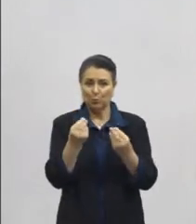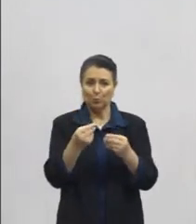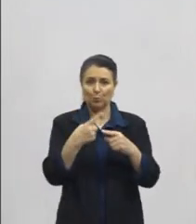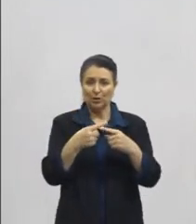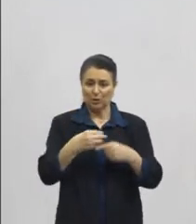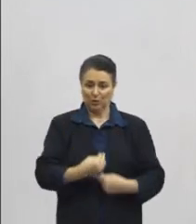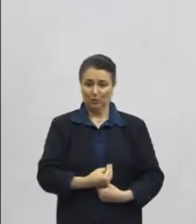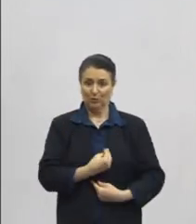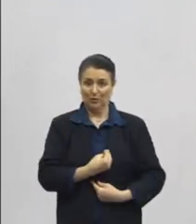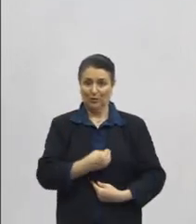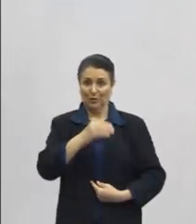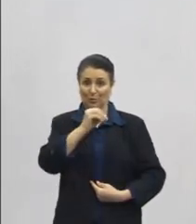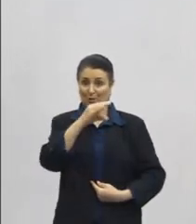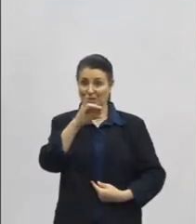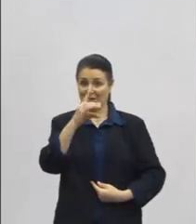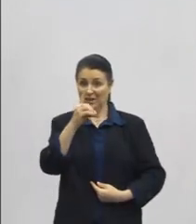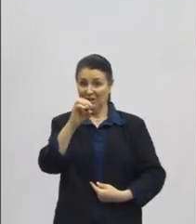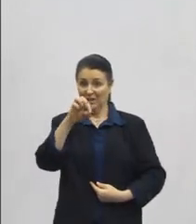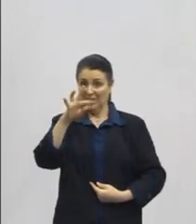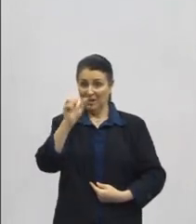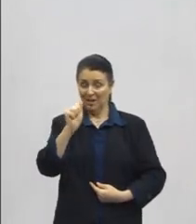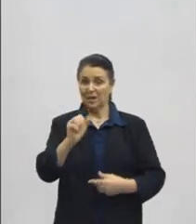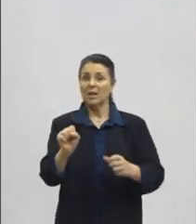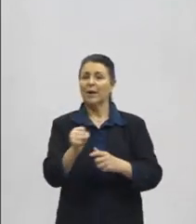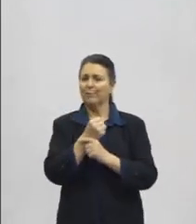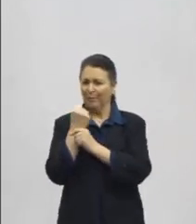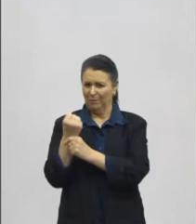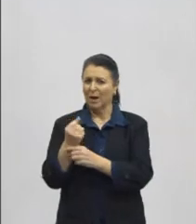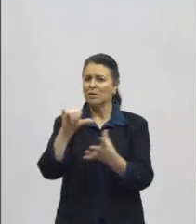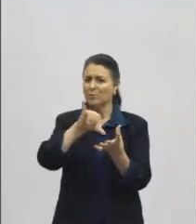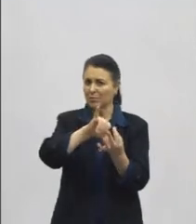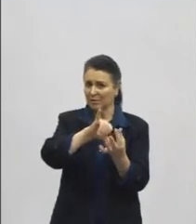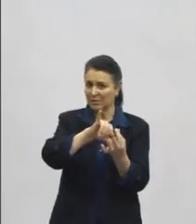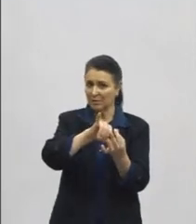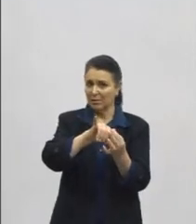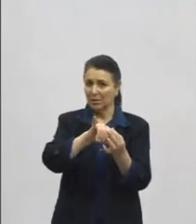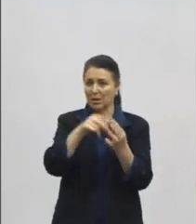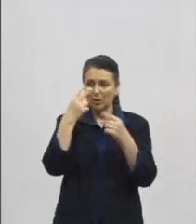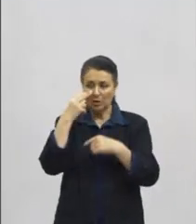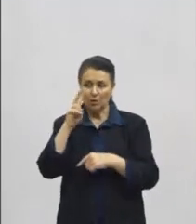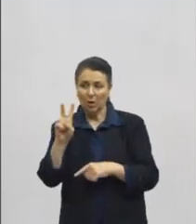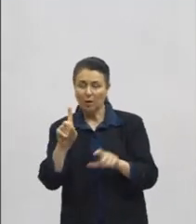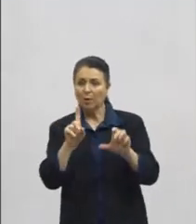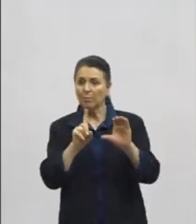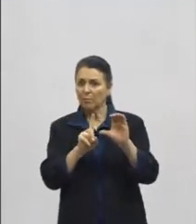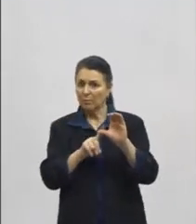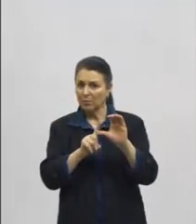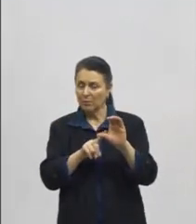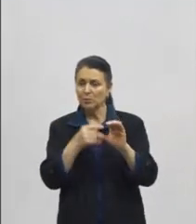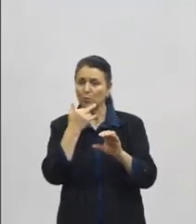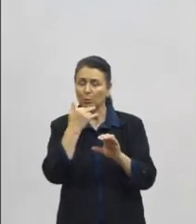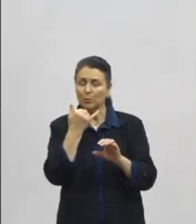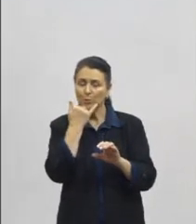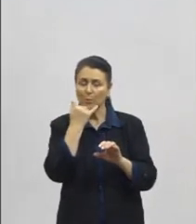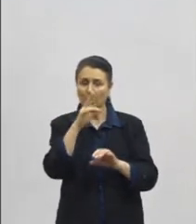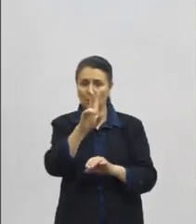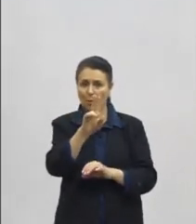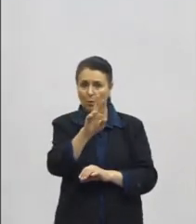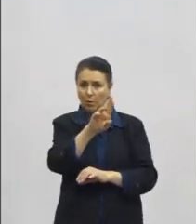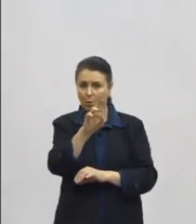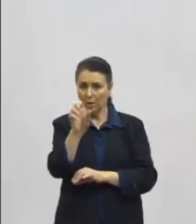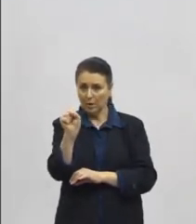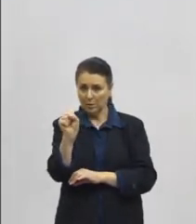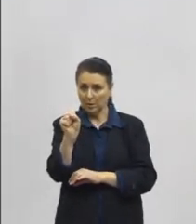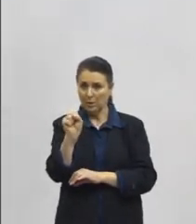o capitalismo mas às vezes a gente tem uma visão distorcida do soviéticos e eu não quero que apagar todos os